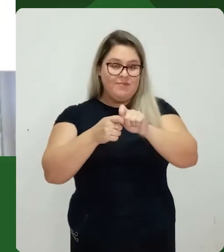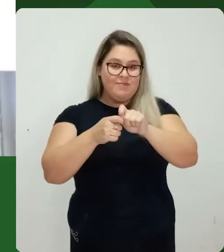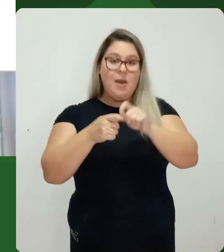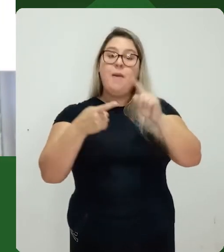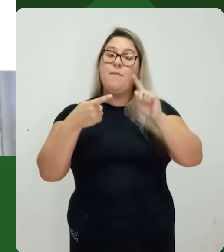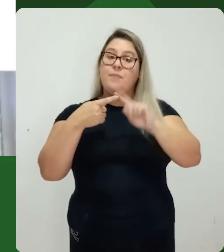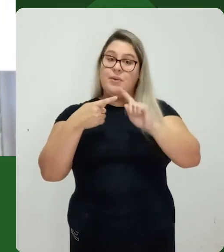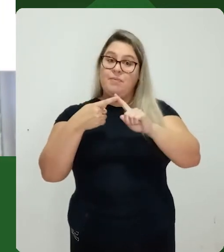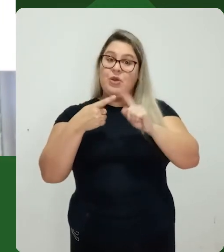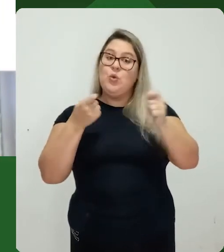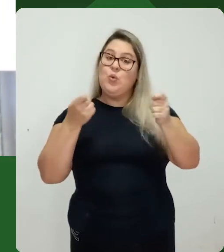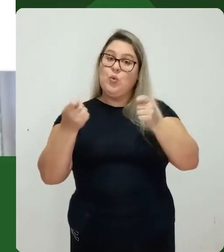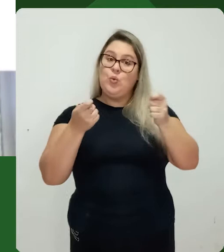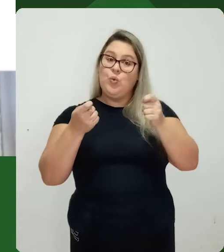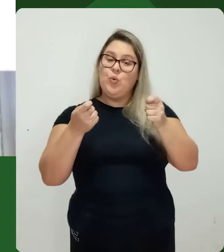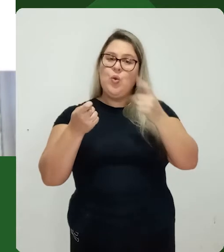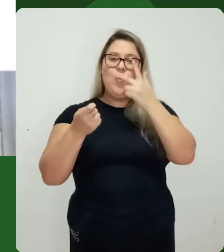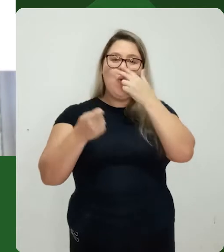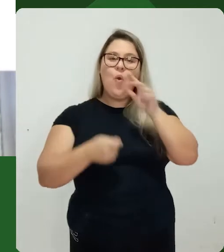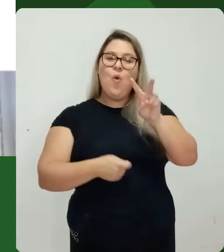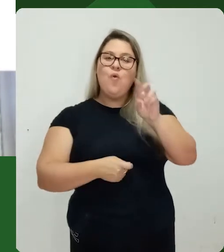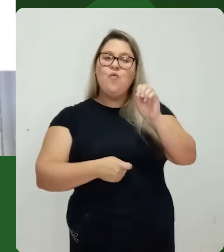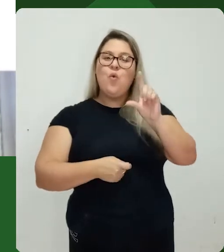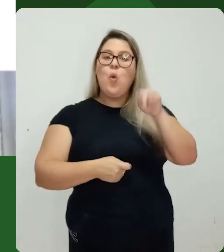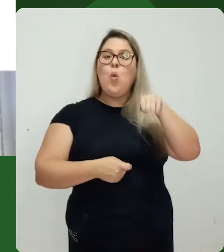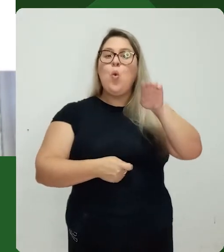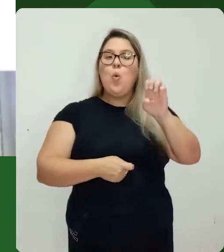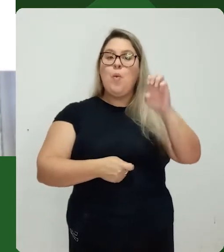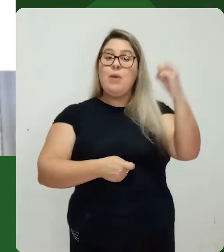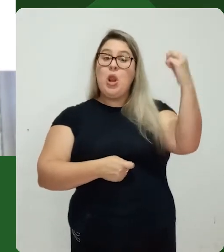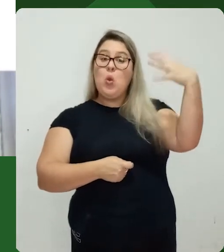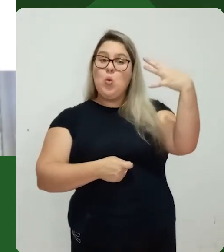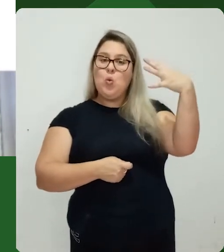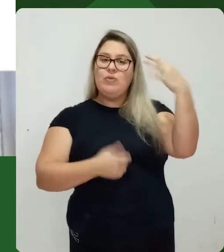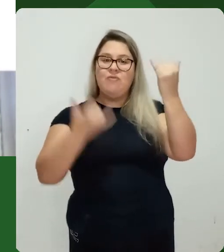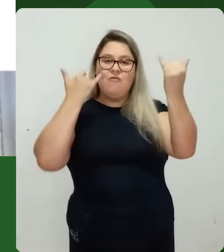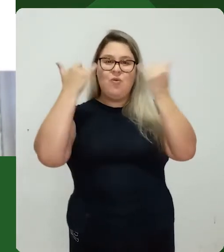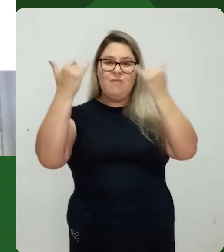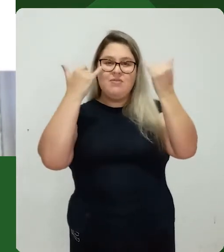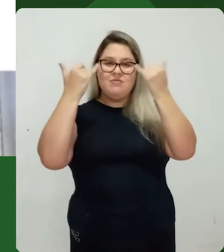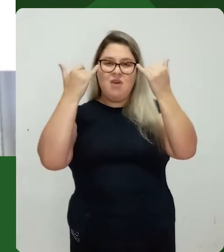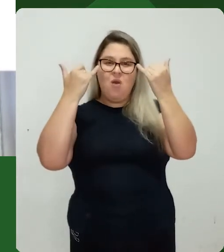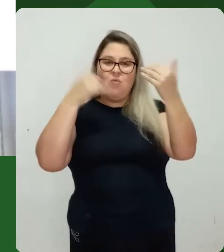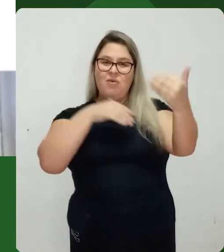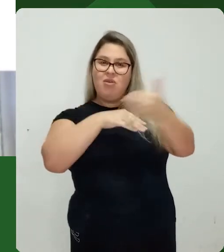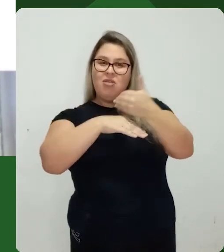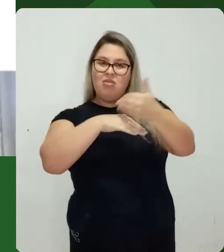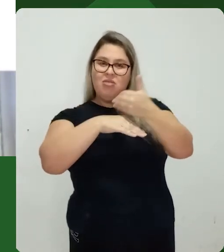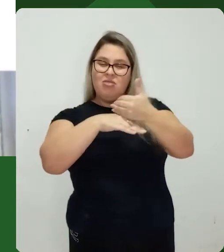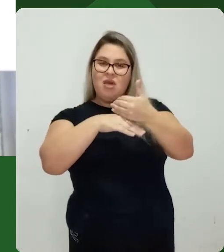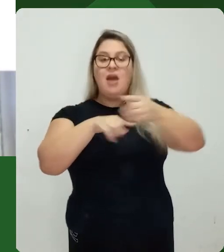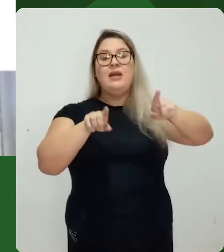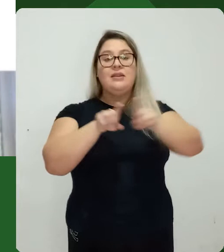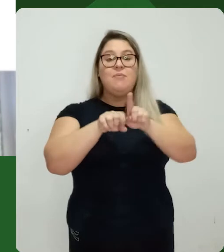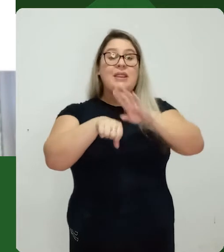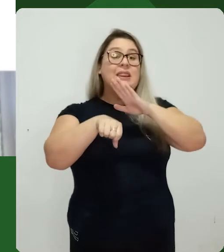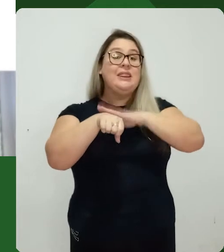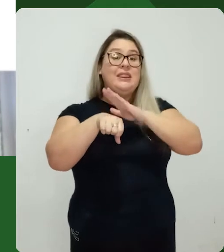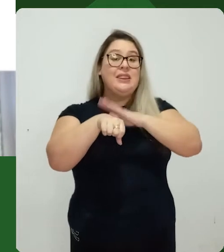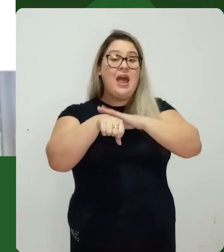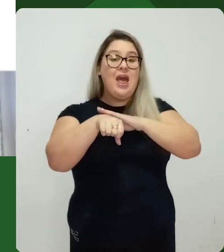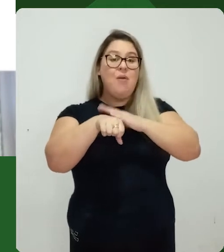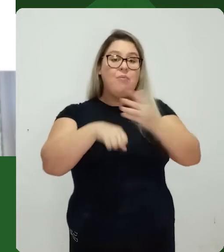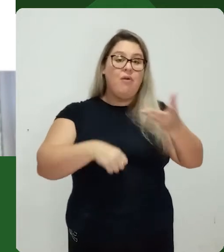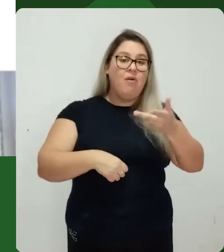controles principais que você vai fazer. Você vai fazer um controle que seria como se fosse o volume de luz, o volume de informação que está